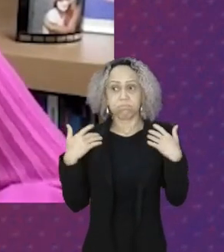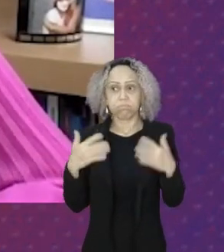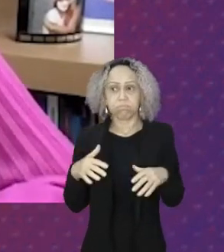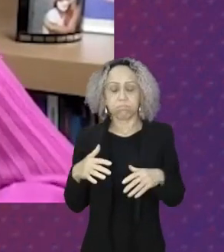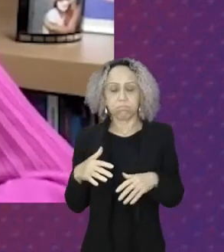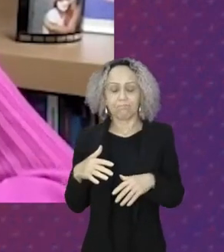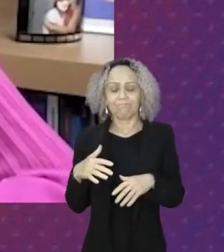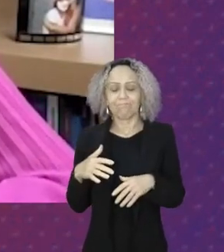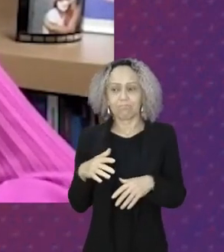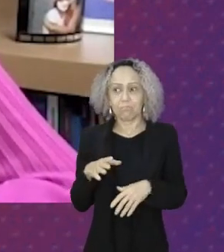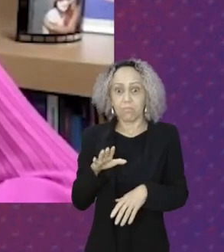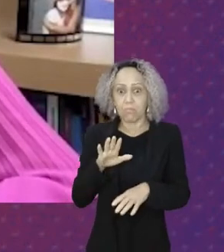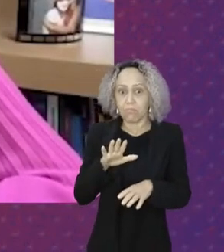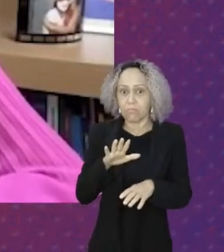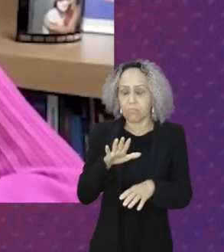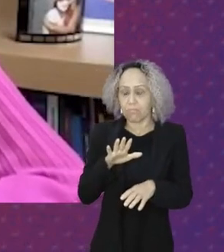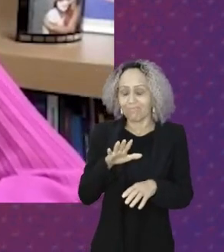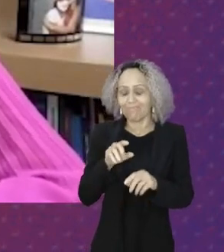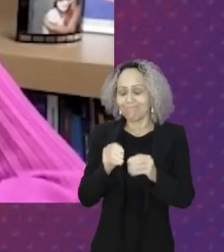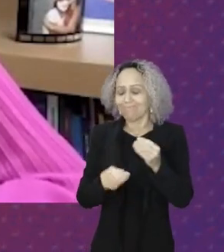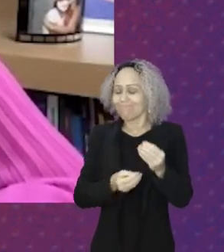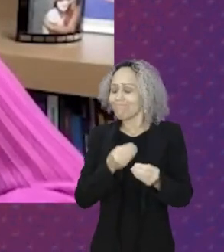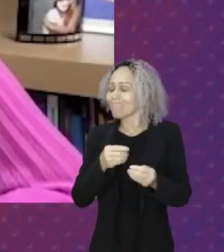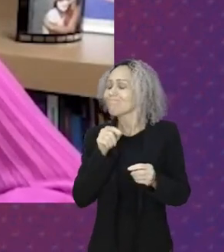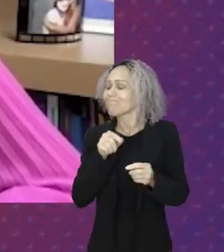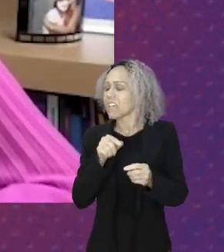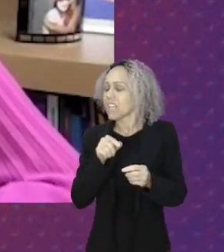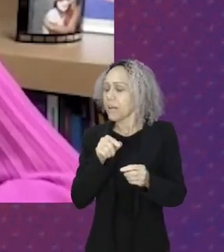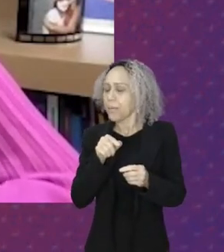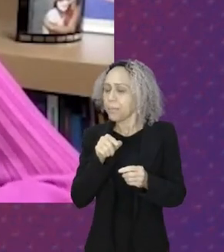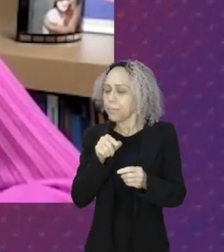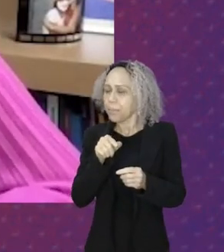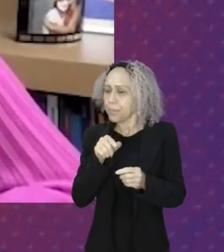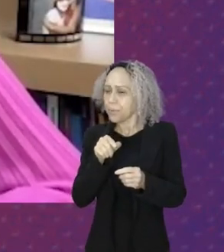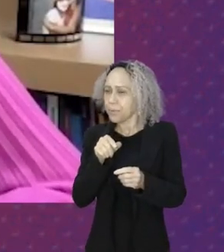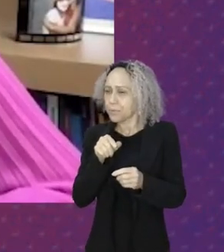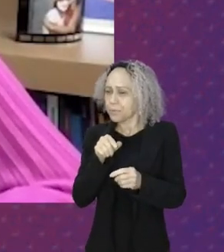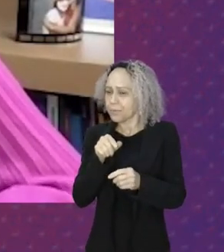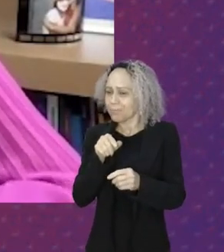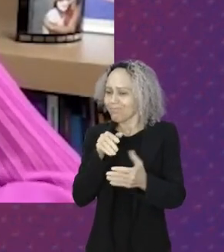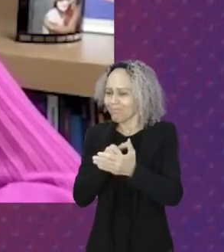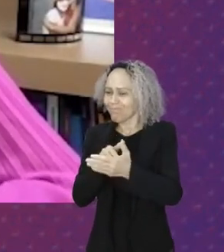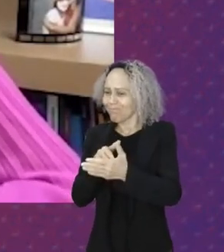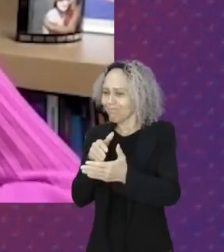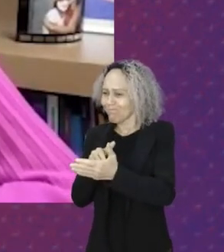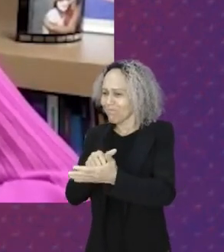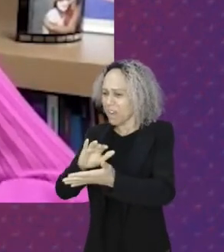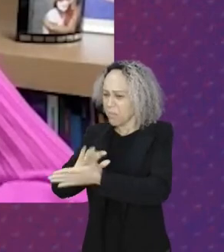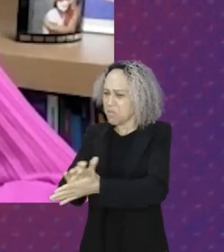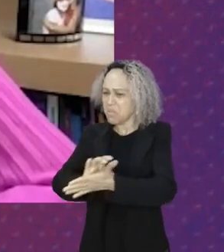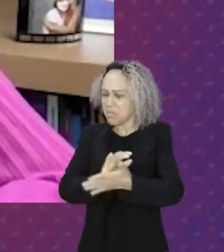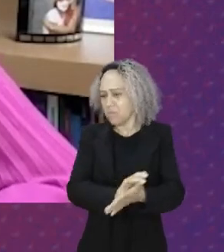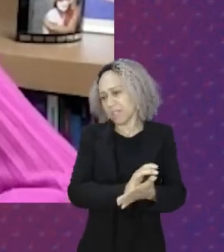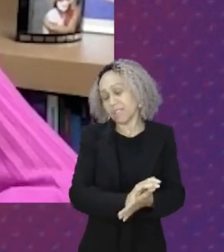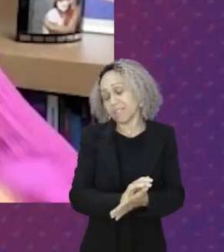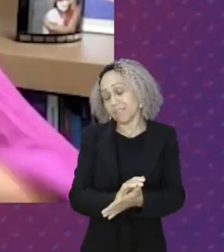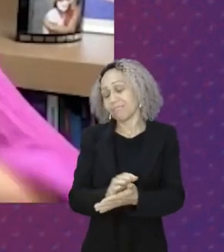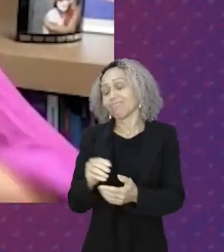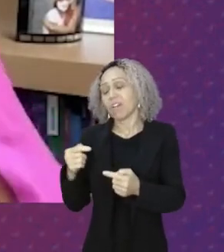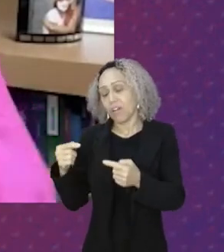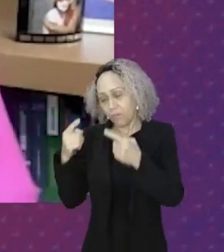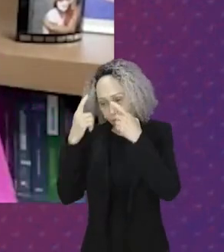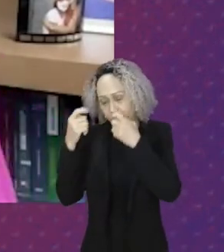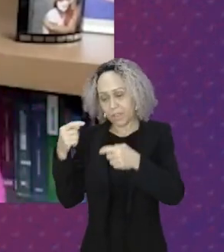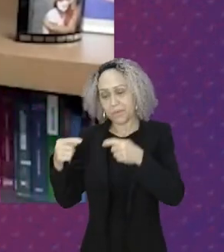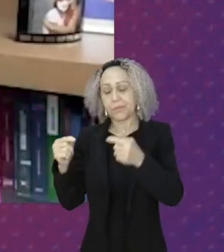muito silenciador, e ela também mata. Quando a gente traz o Dia Nacional Marielle Franco,